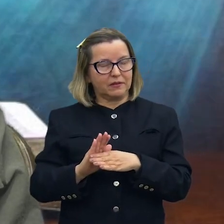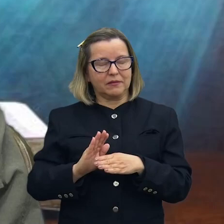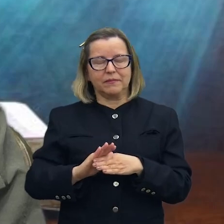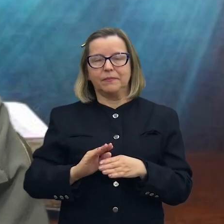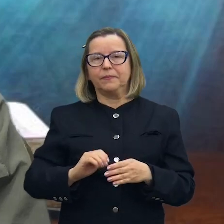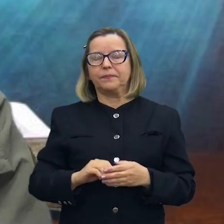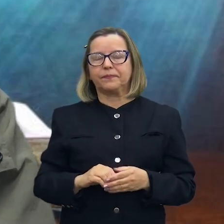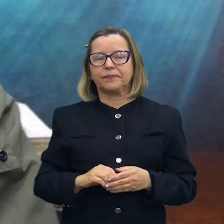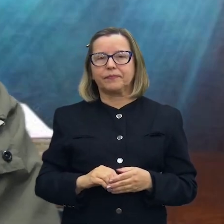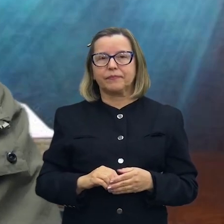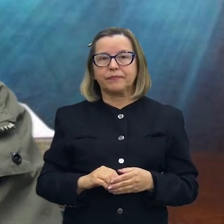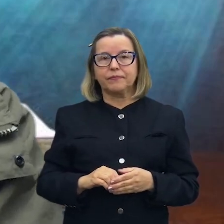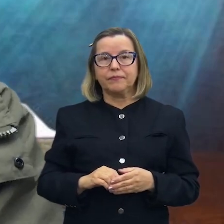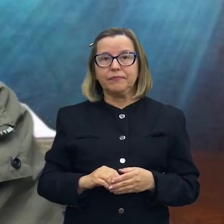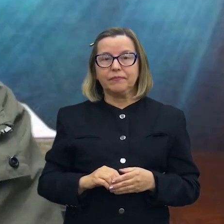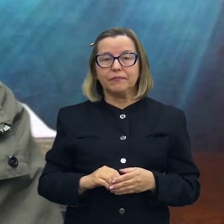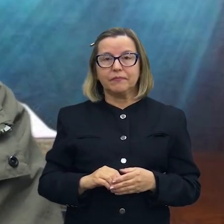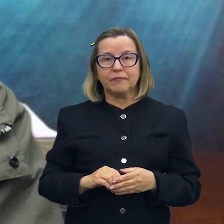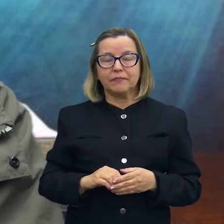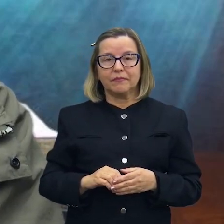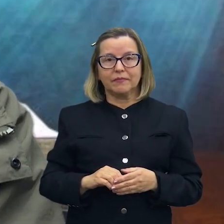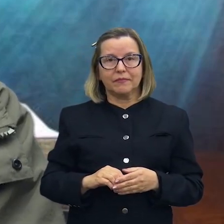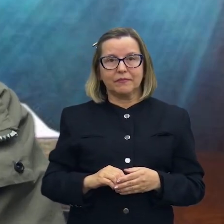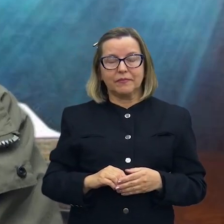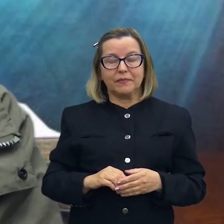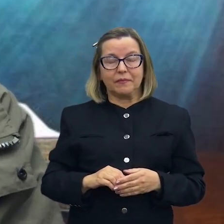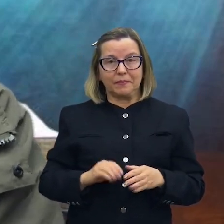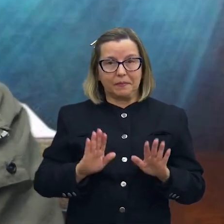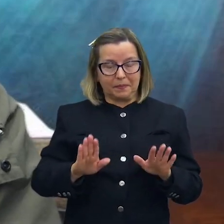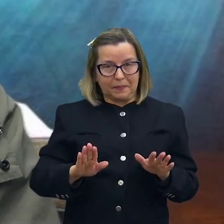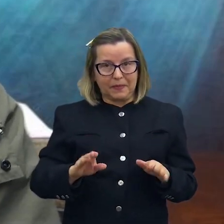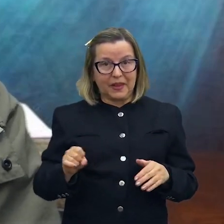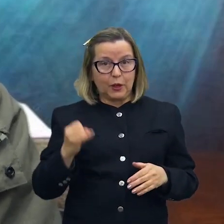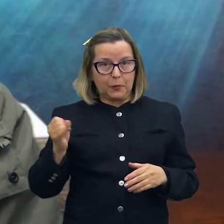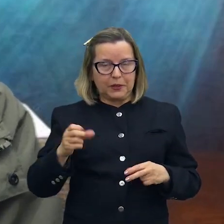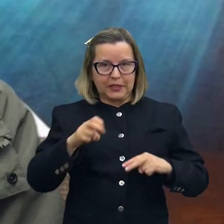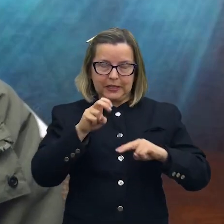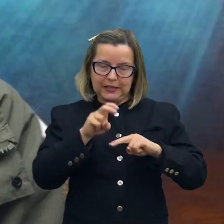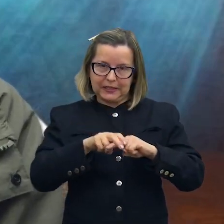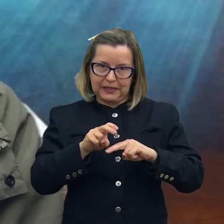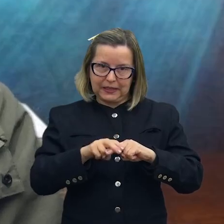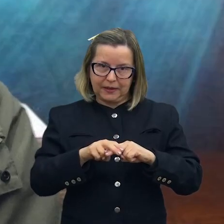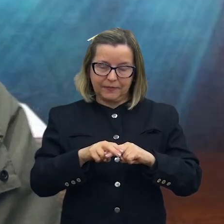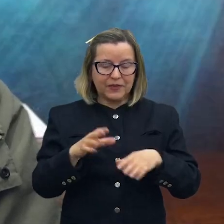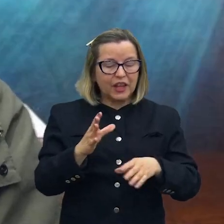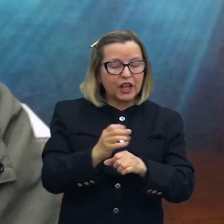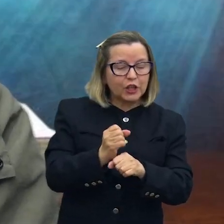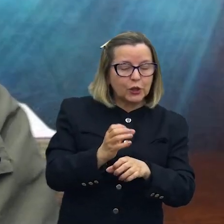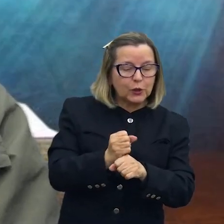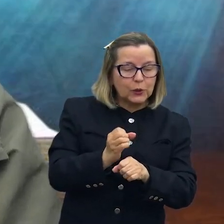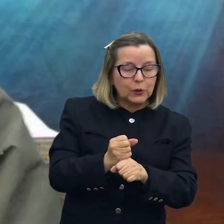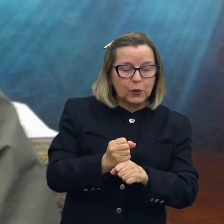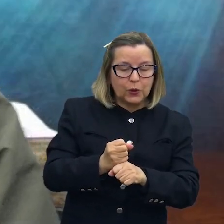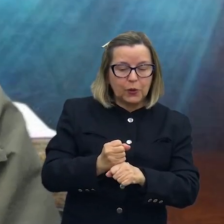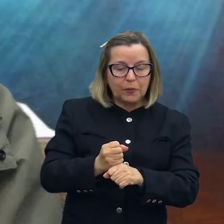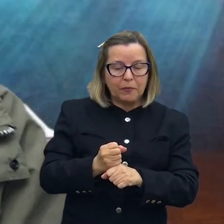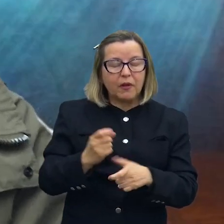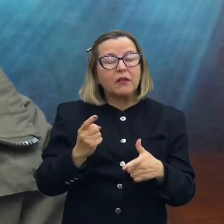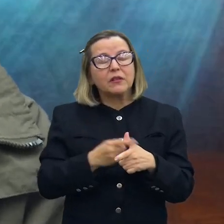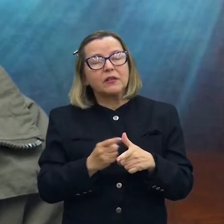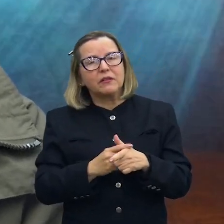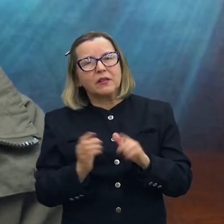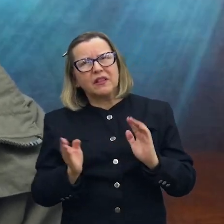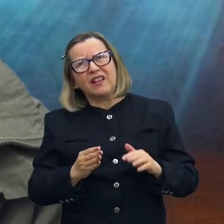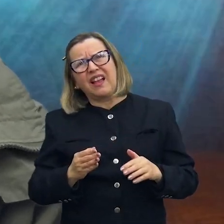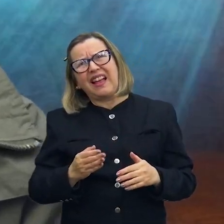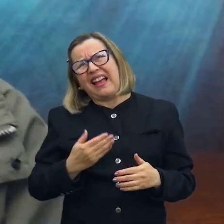família. Uma outra coisa, sentar e calcular. É necessário sentar e calcular. Uma pessoa me disse assim, eu não vou